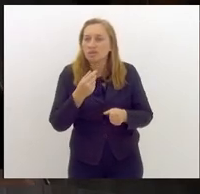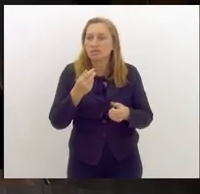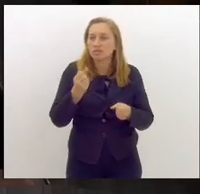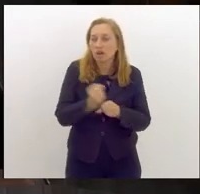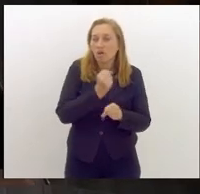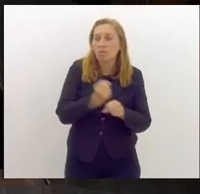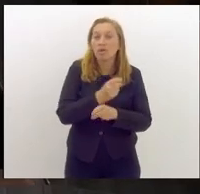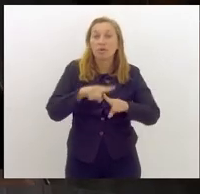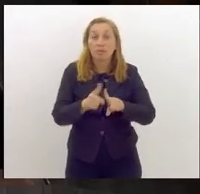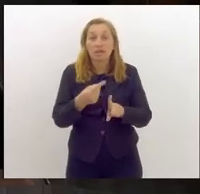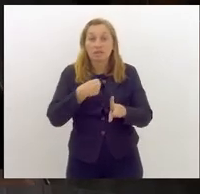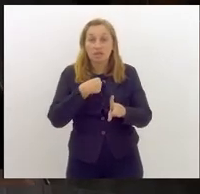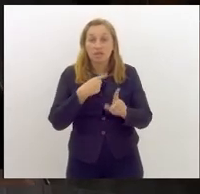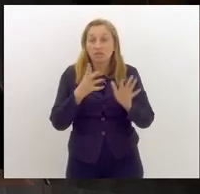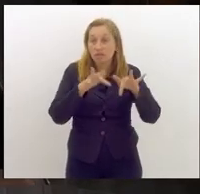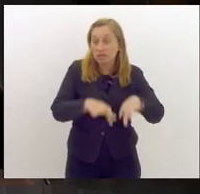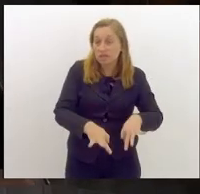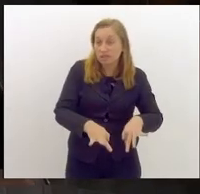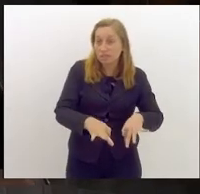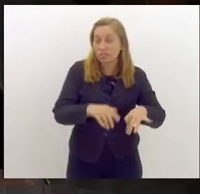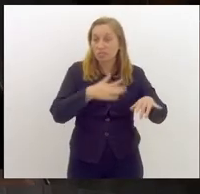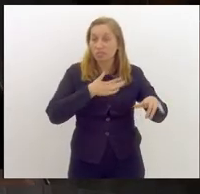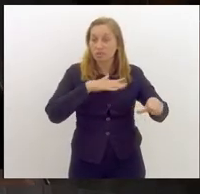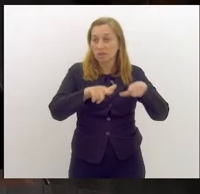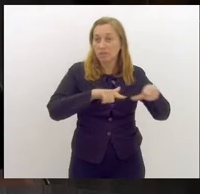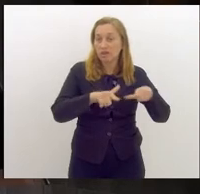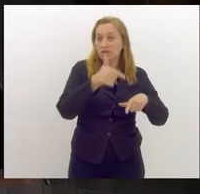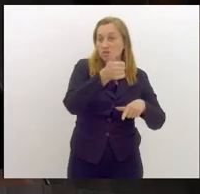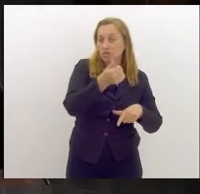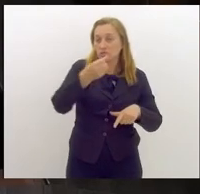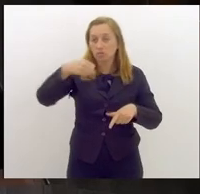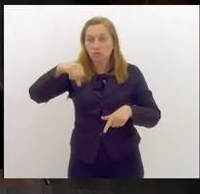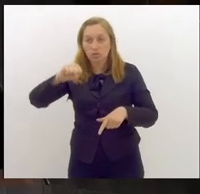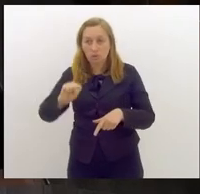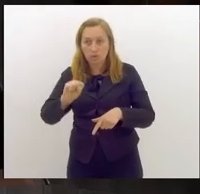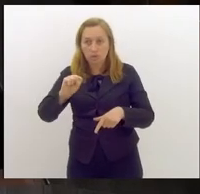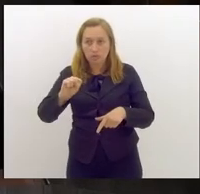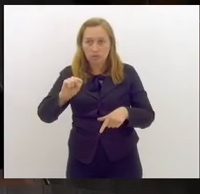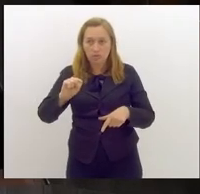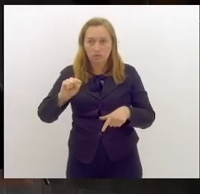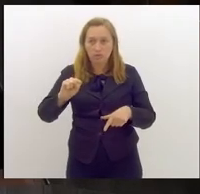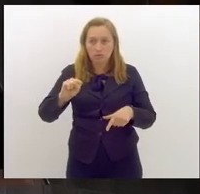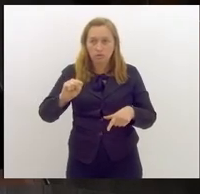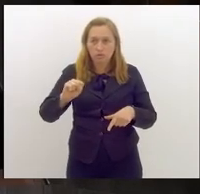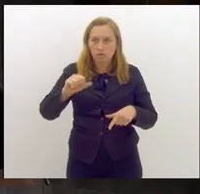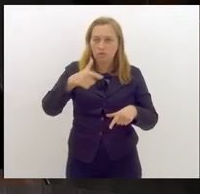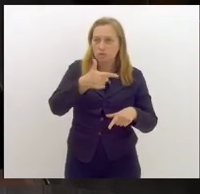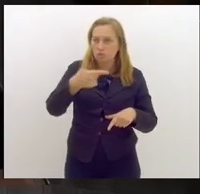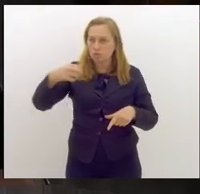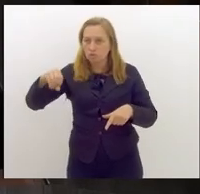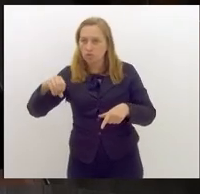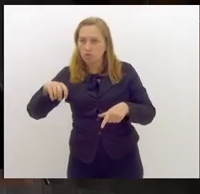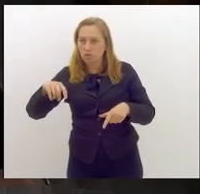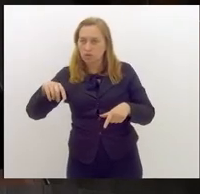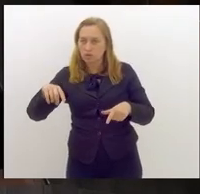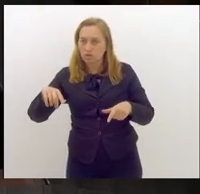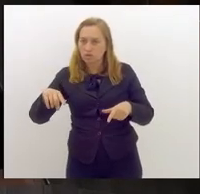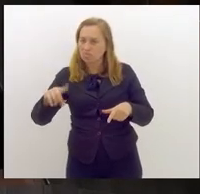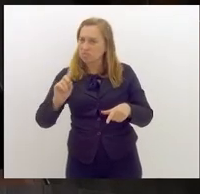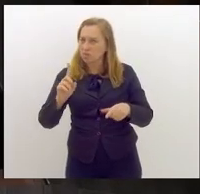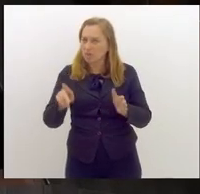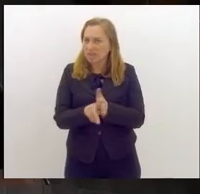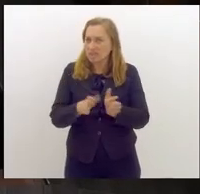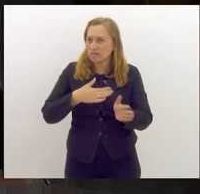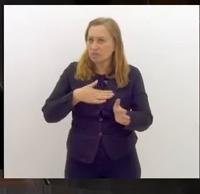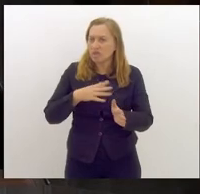eu terminei meu mandato 2008 2009 eu não era mais Prefeito quem Demorou a construir foi